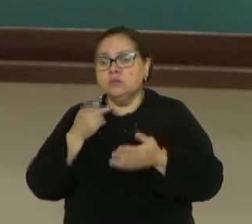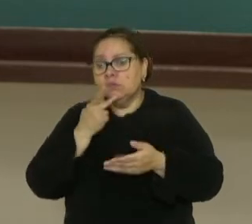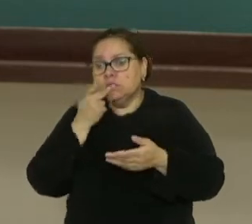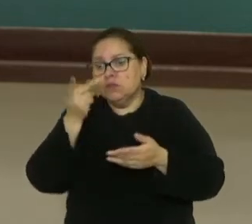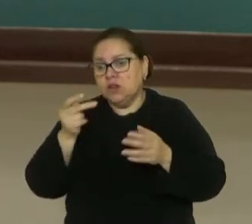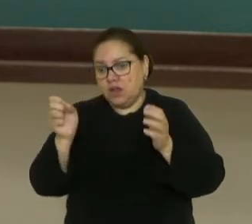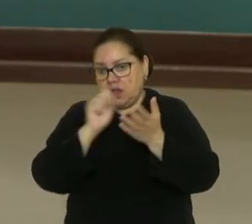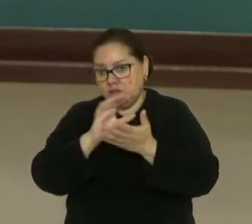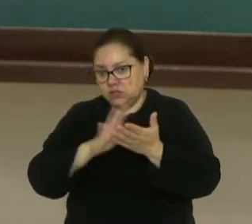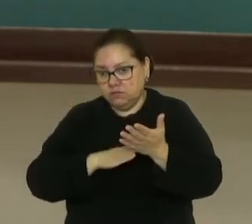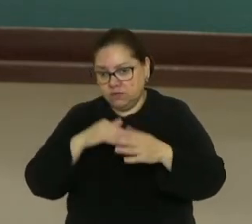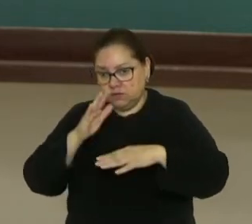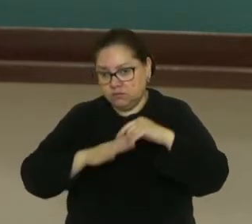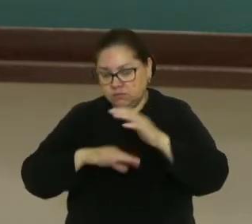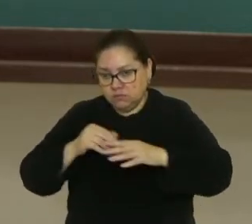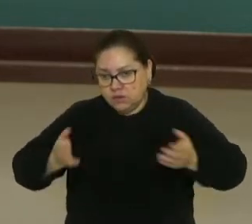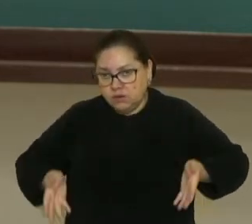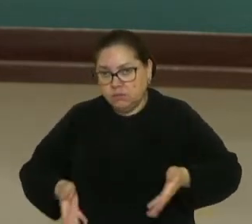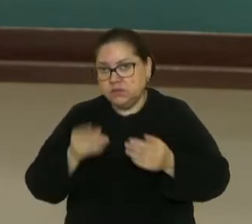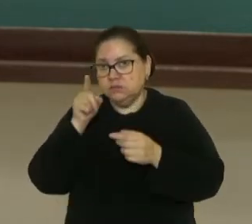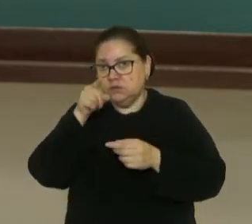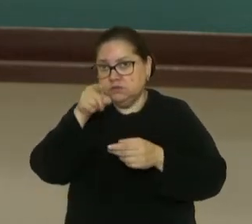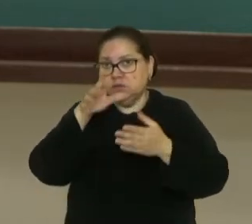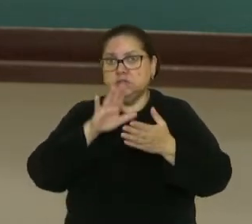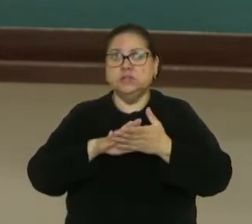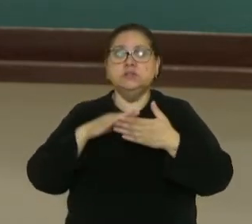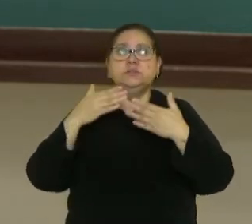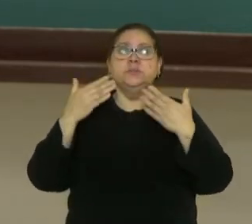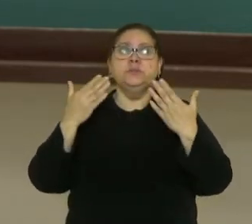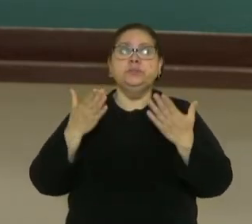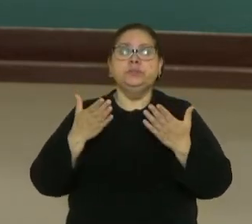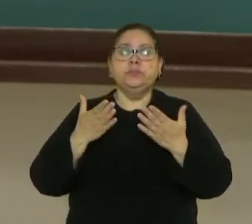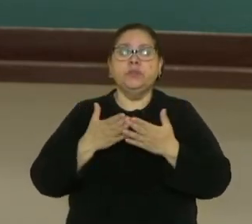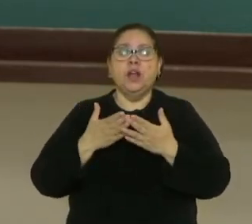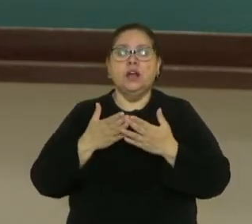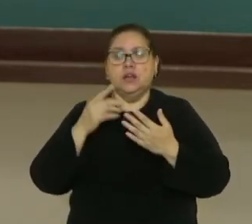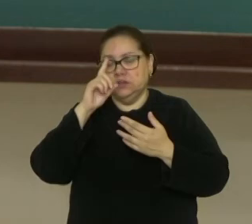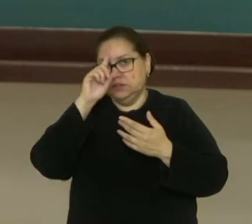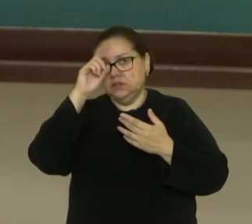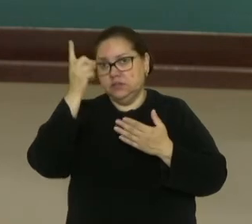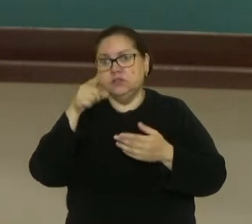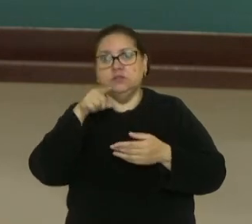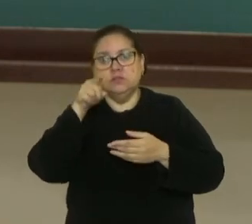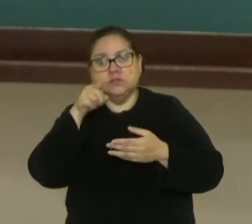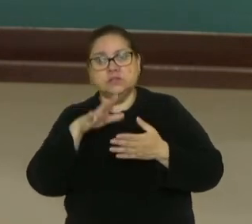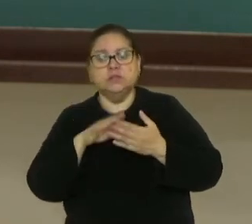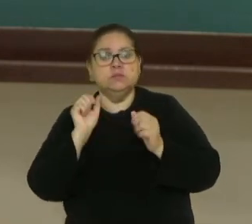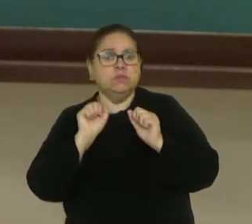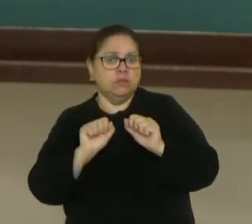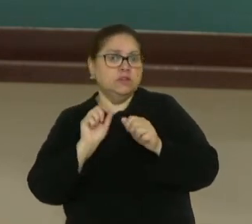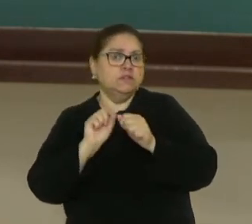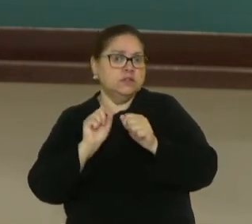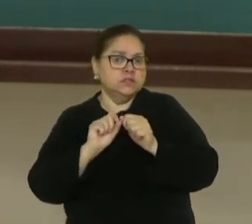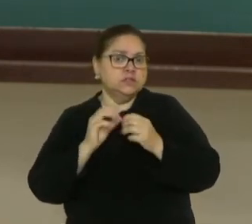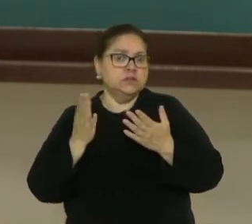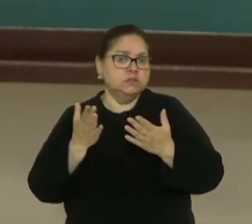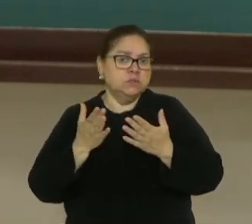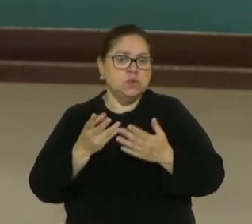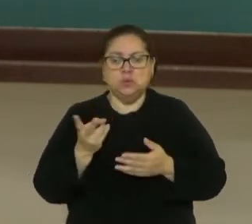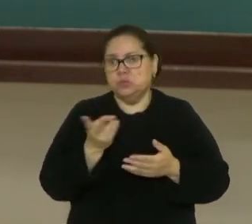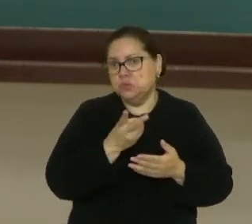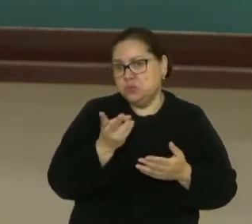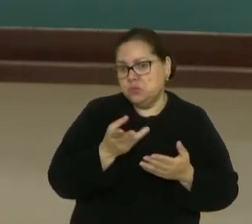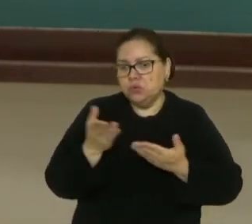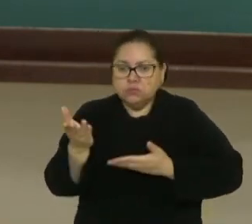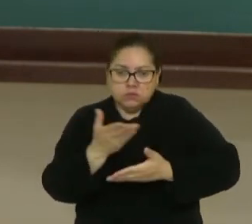de atividade mão na massa para vocês, né? A ideia é que vocês possam fazer, de repente, em duplas,